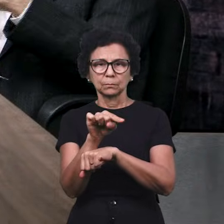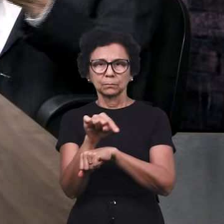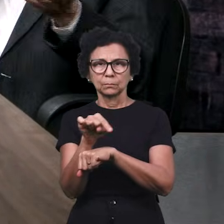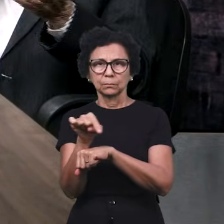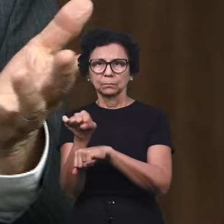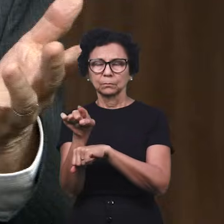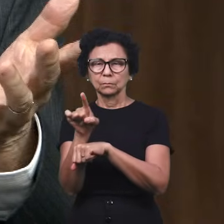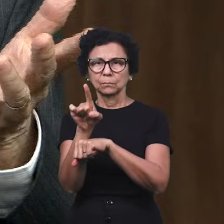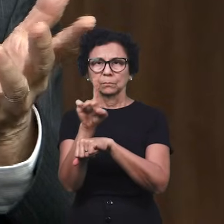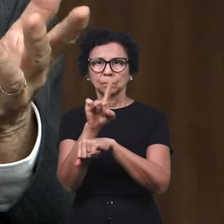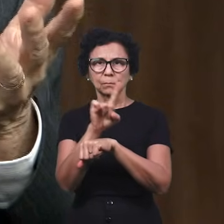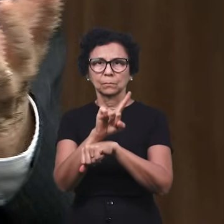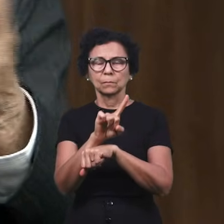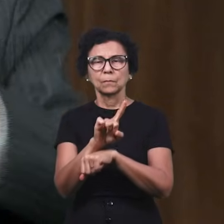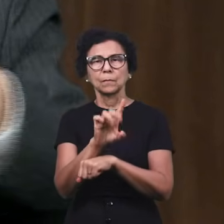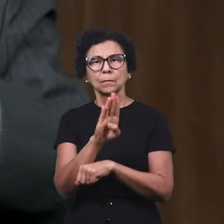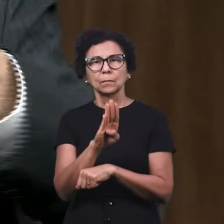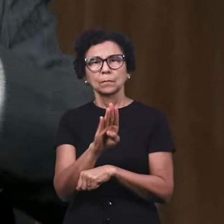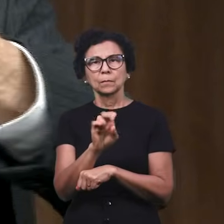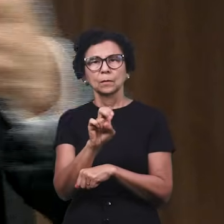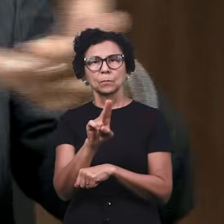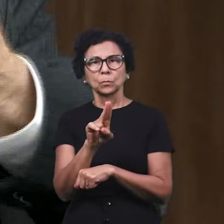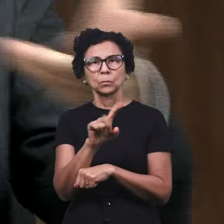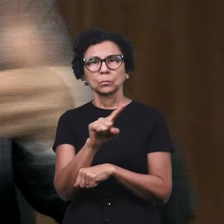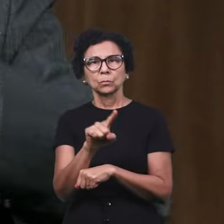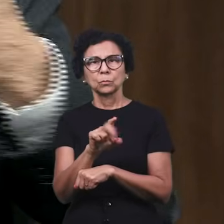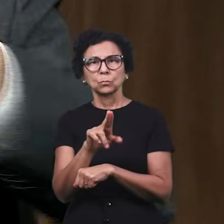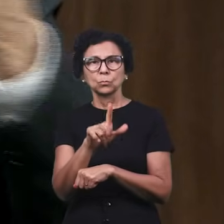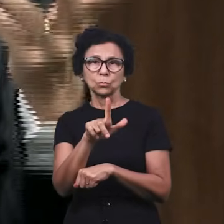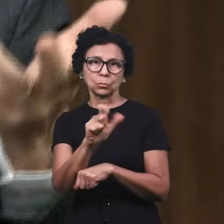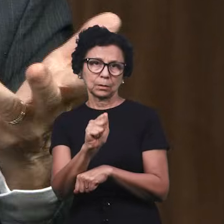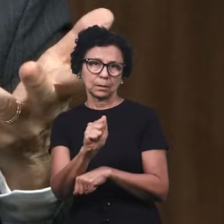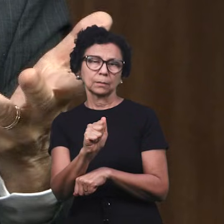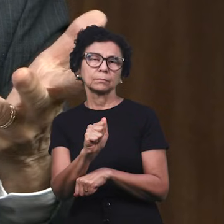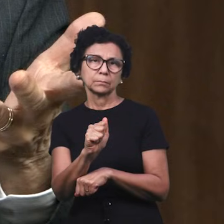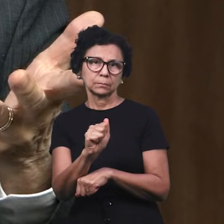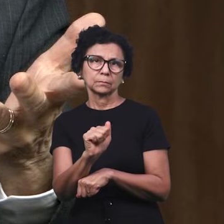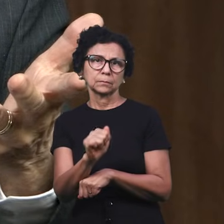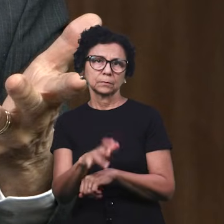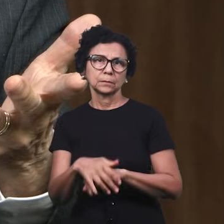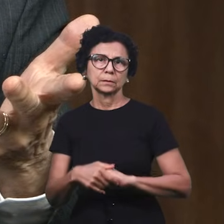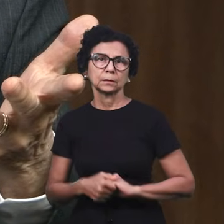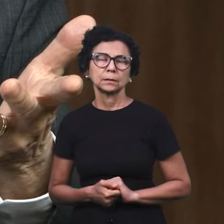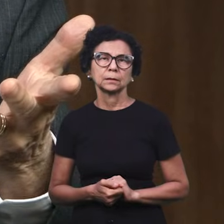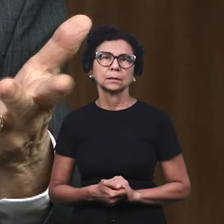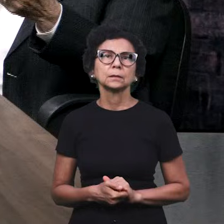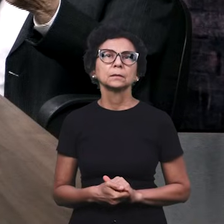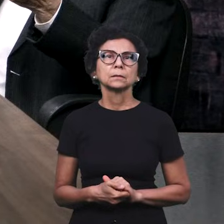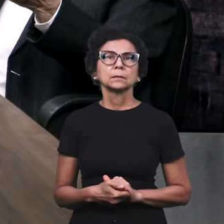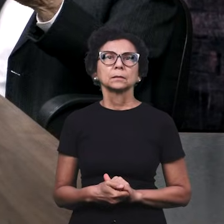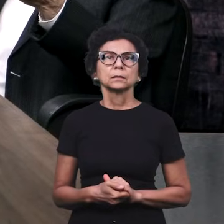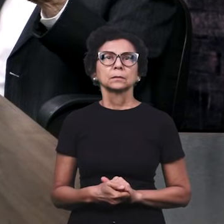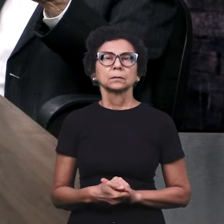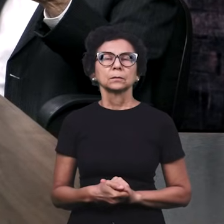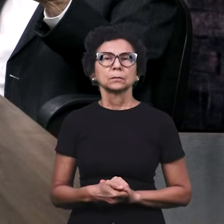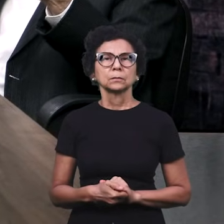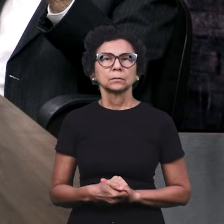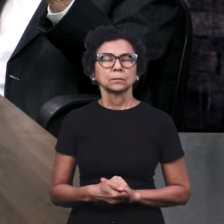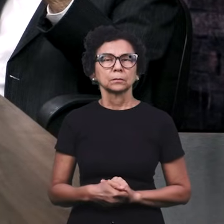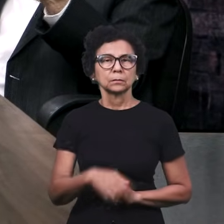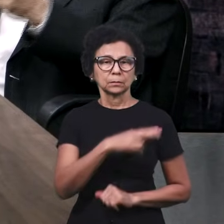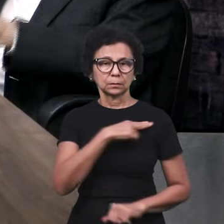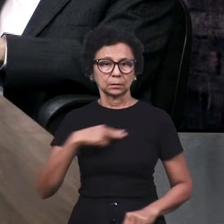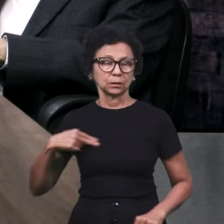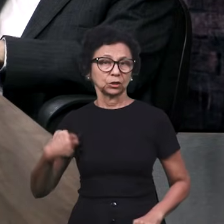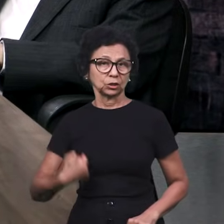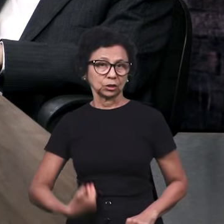foi descoberta nessa ocasião, até para suprir necessidades das navegações, não é? É uma invenção chinesa. Invenção chinesa. Que chegou